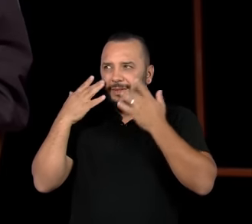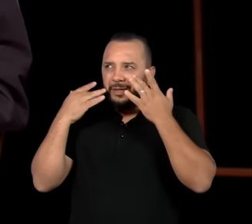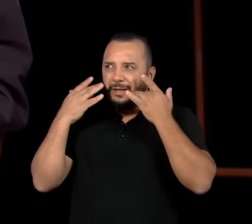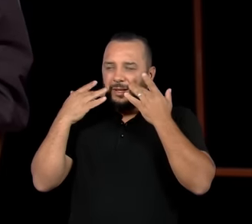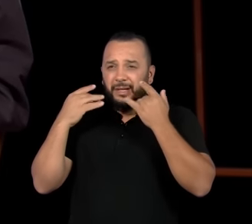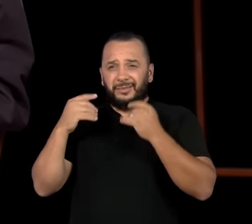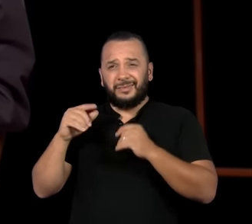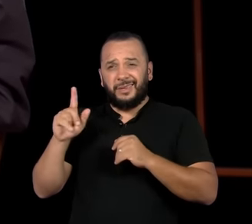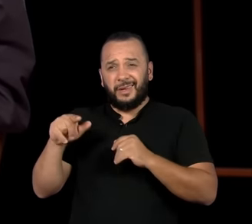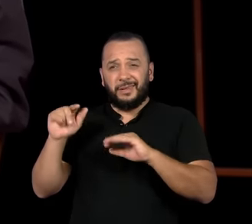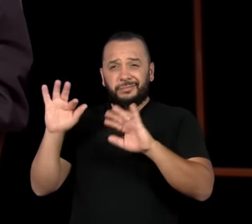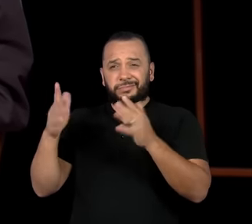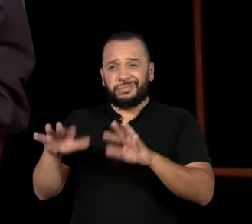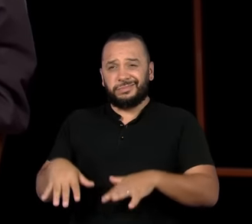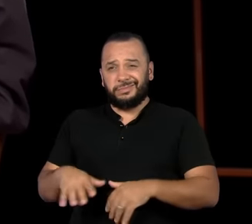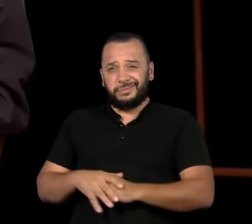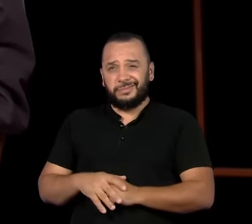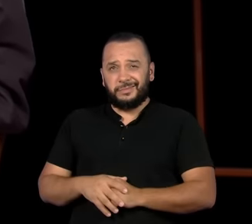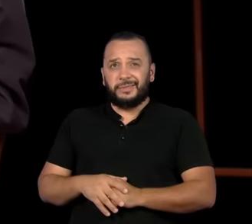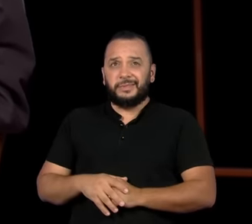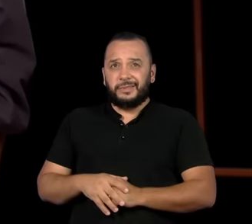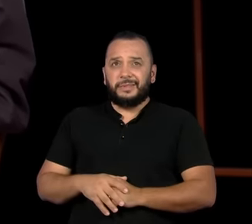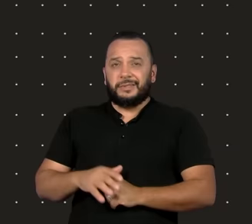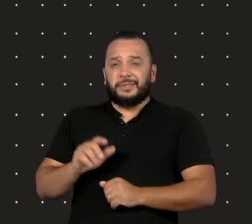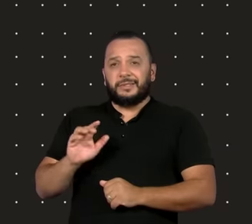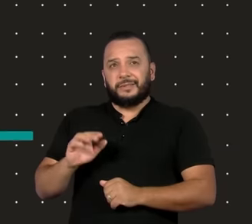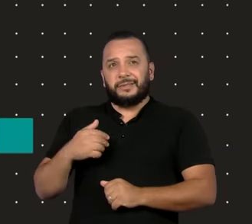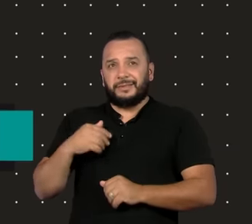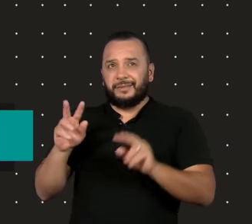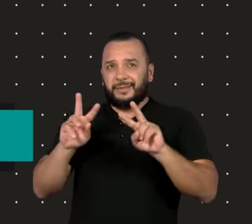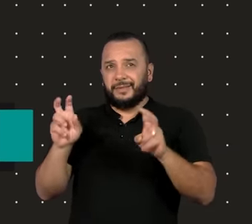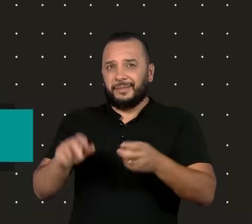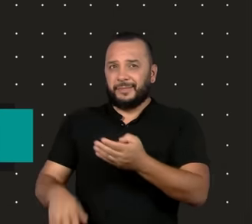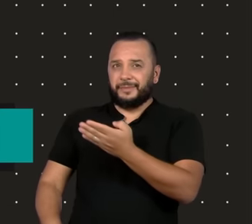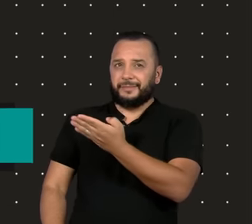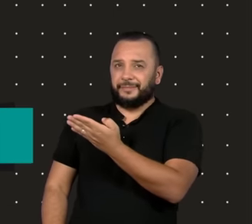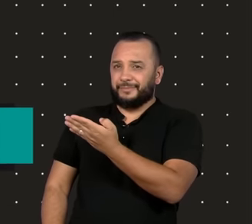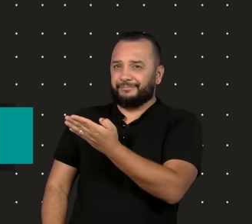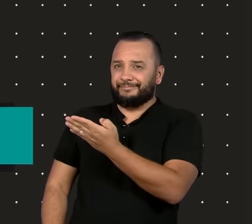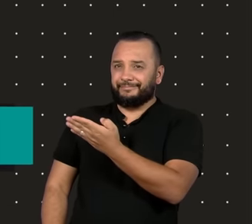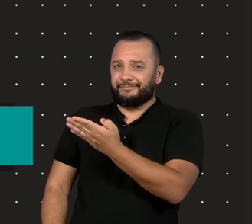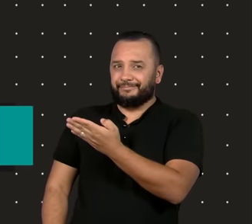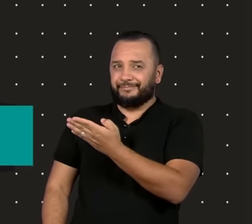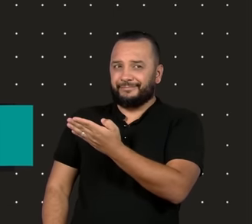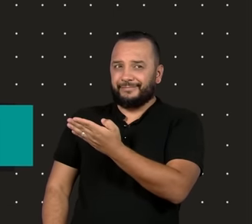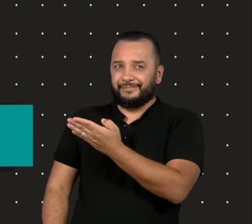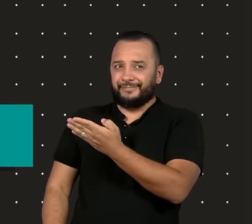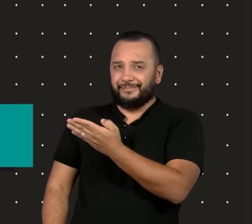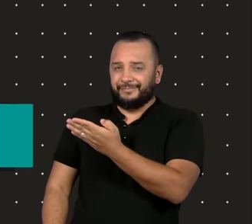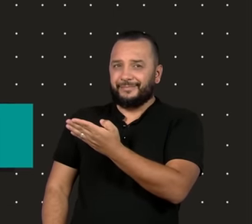absoluto fracasso. Chamava-se Prima com Chantilly. Não.